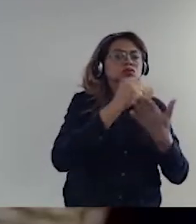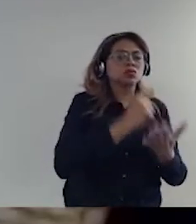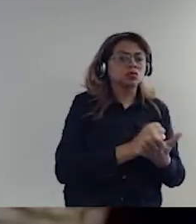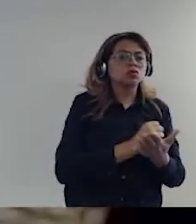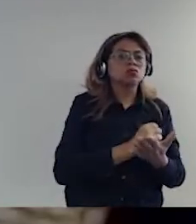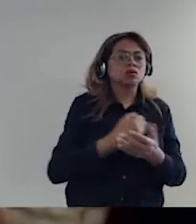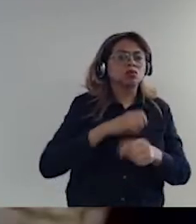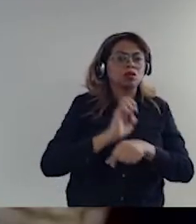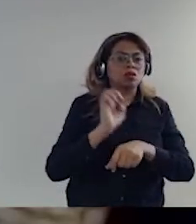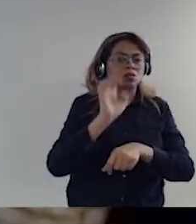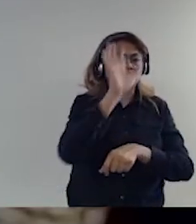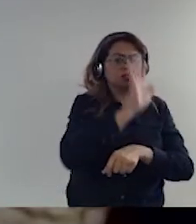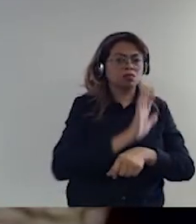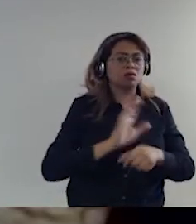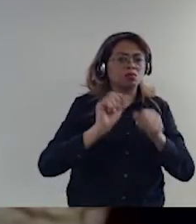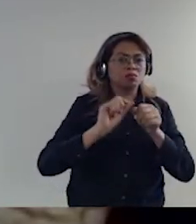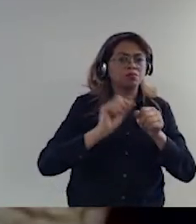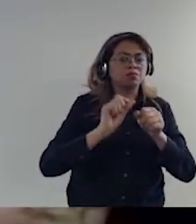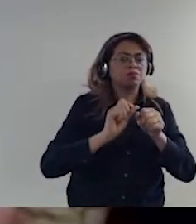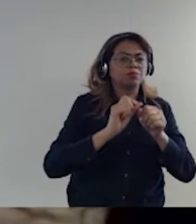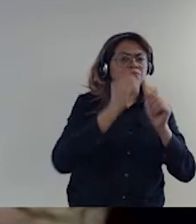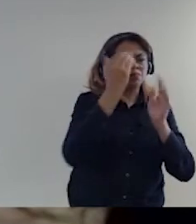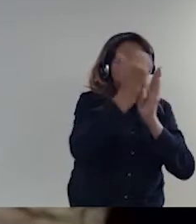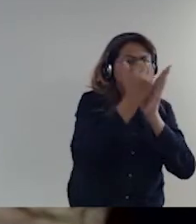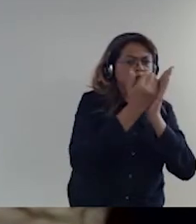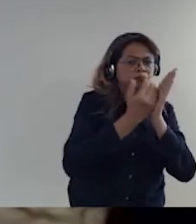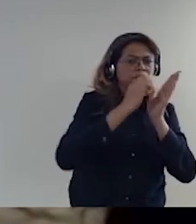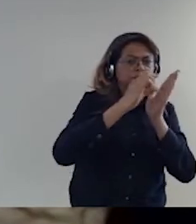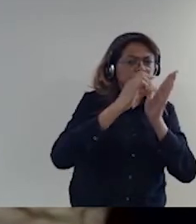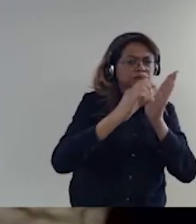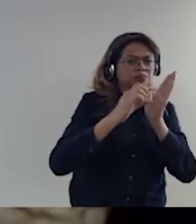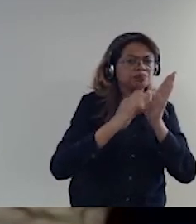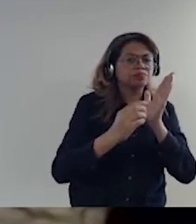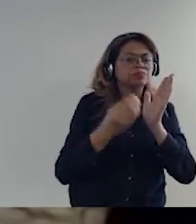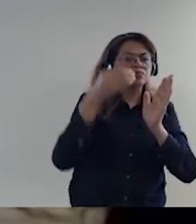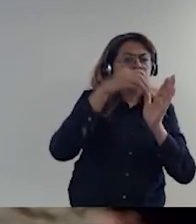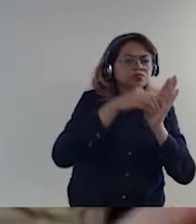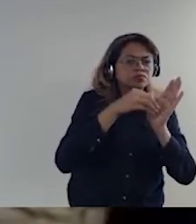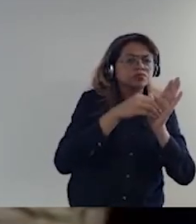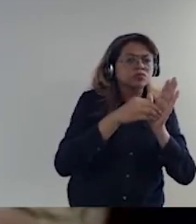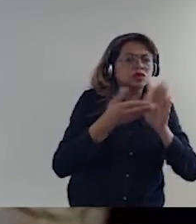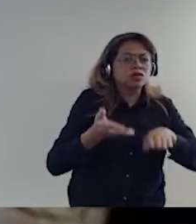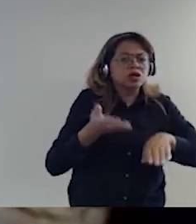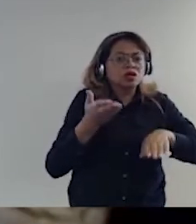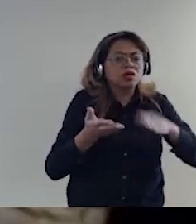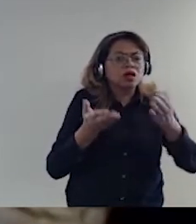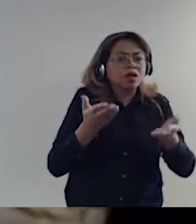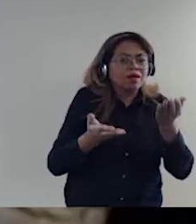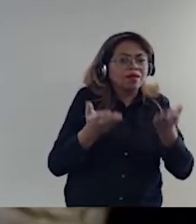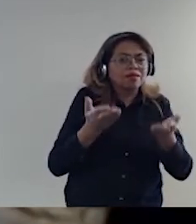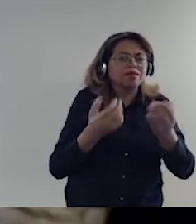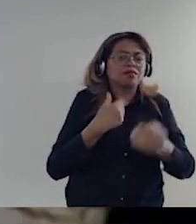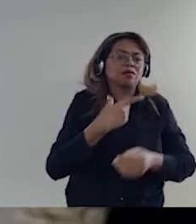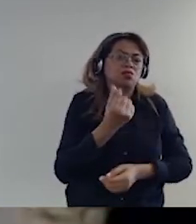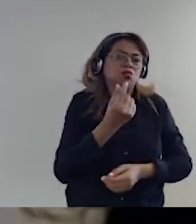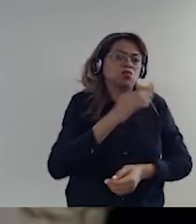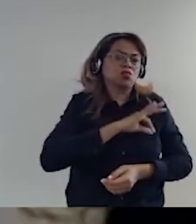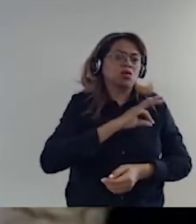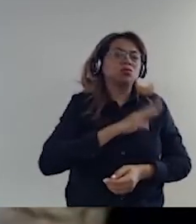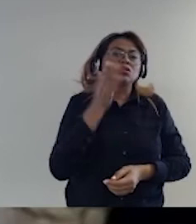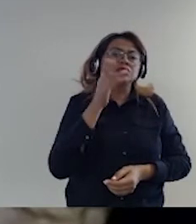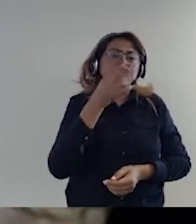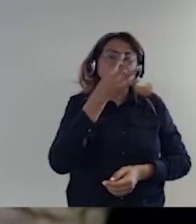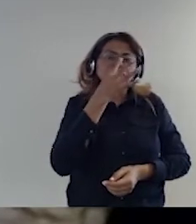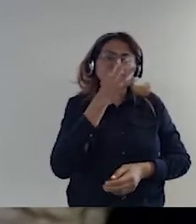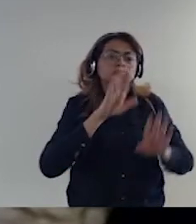com o Estado, tipicamente, têm cláusulas de reequilíbrio financeiro dos contratos. E, portanto, esses aí já prevêem um modo